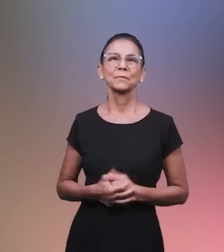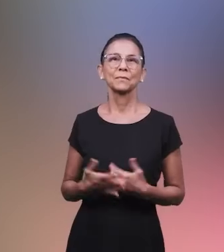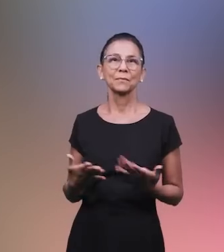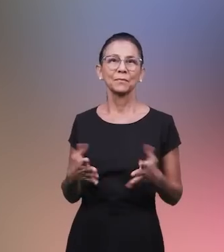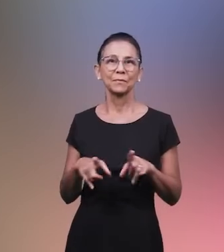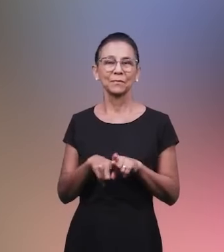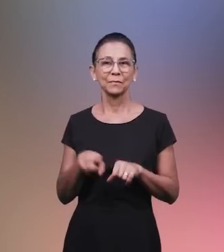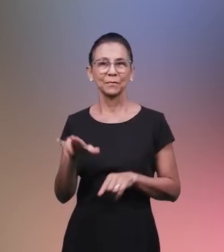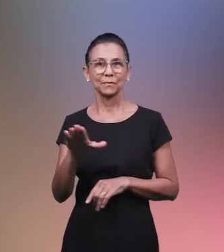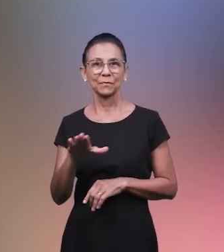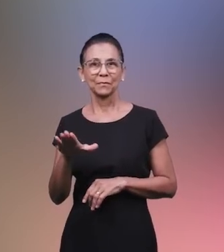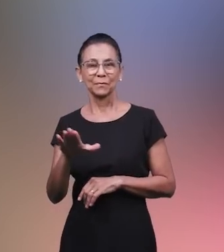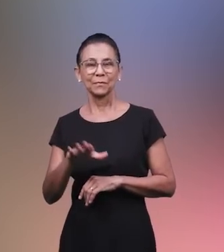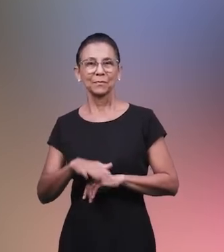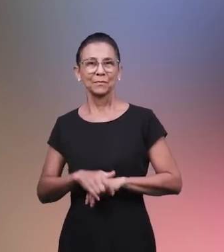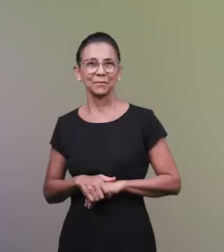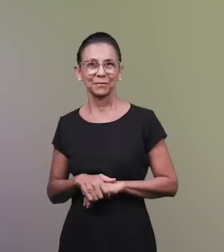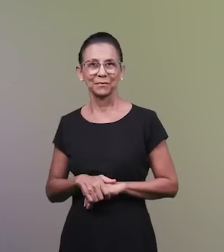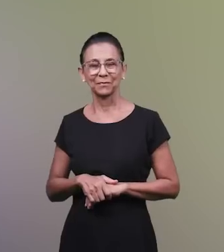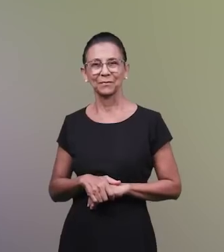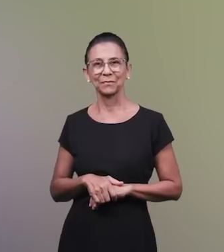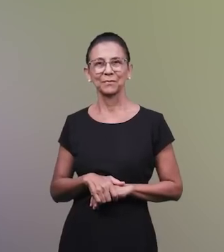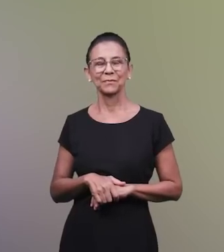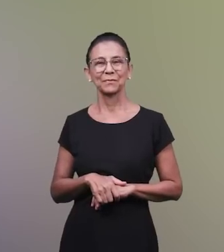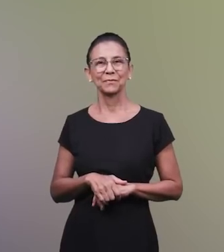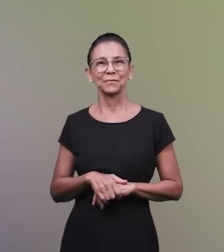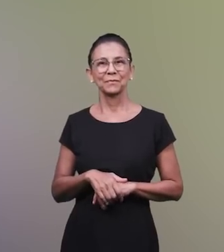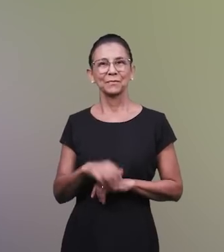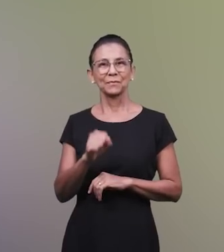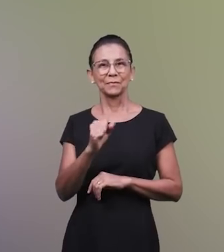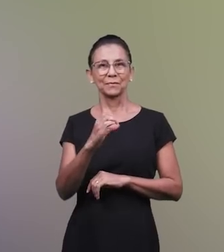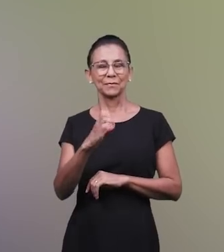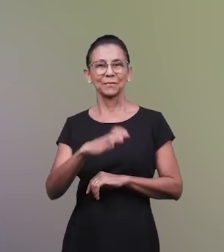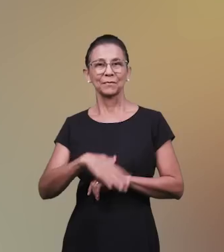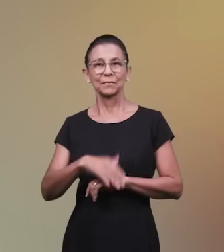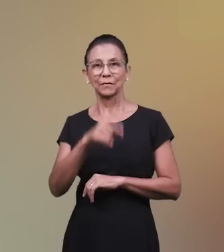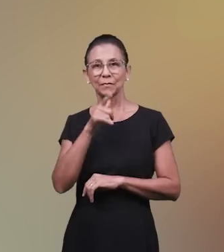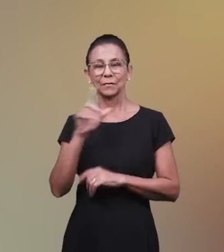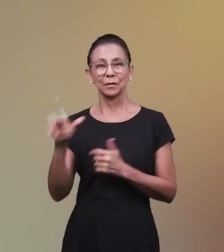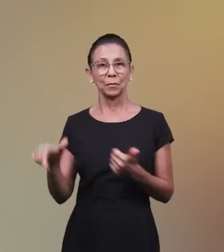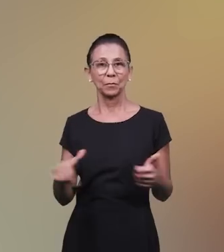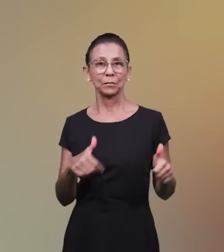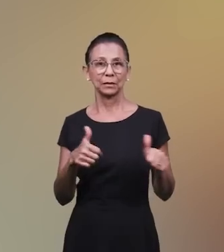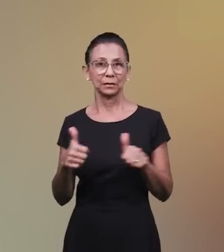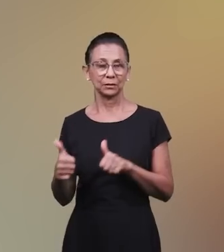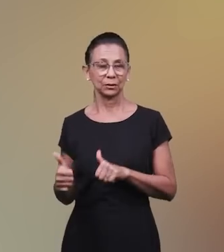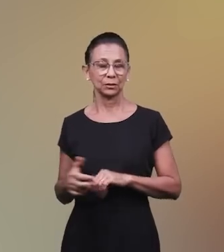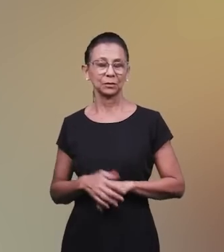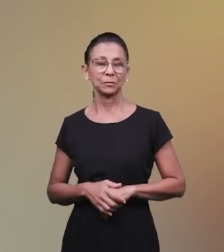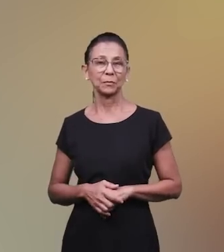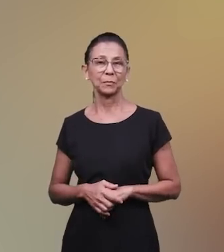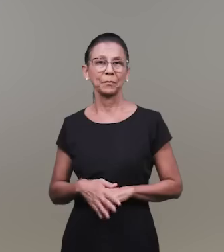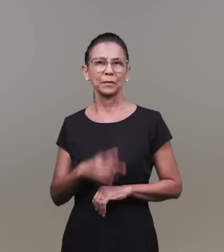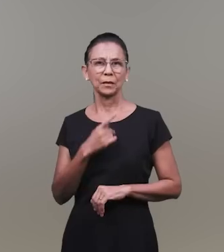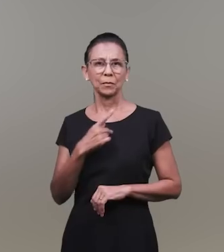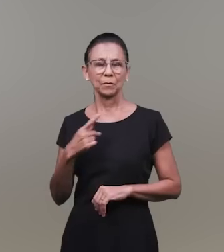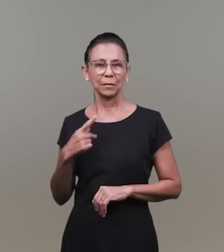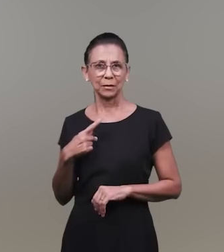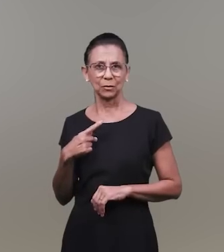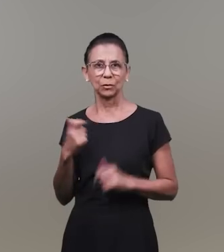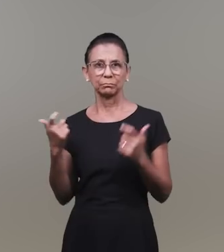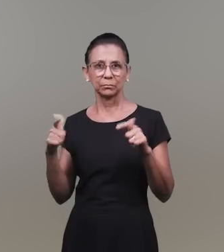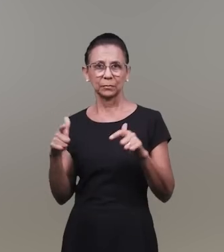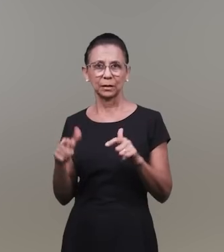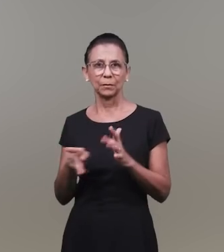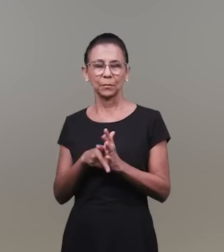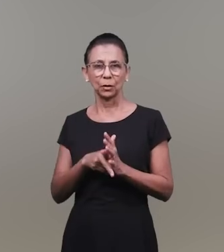E também na região da Serra Catarinense houve um batismo na cidade de Imbuia. Pastores da Grande Florianópolis, irmãos da igreja local e